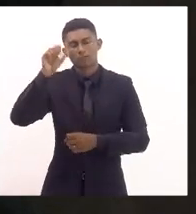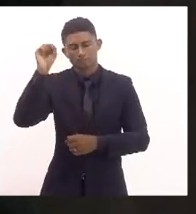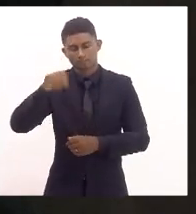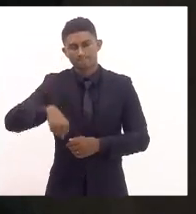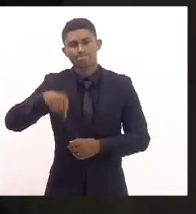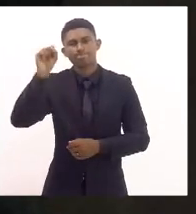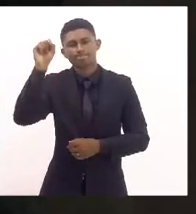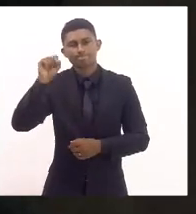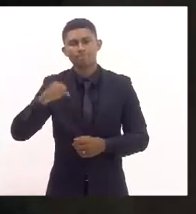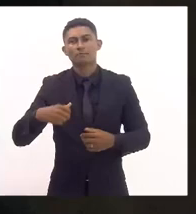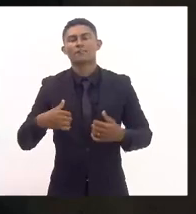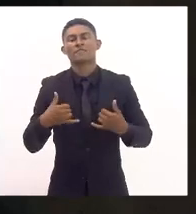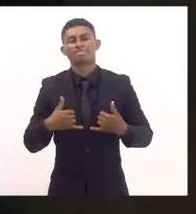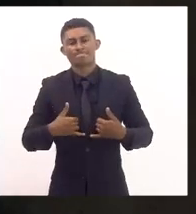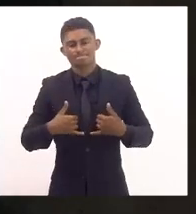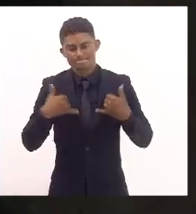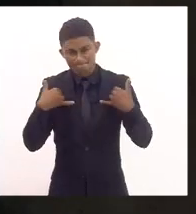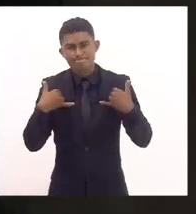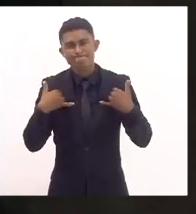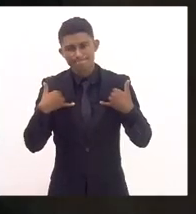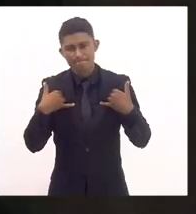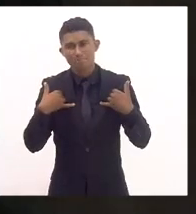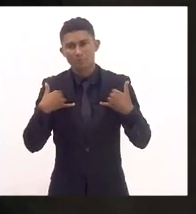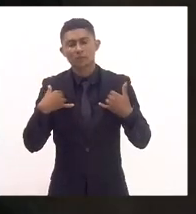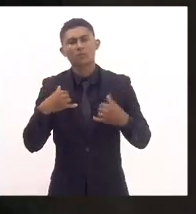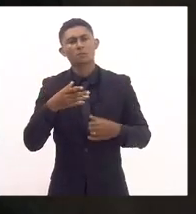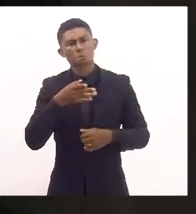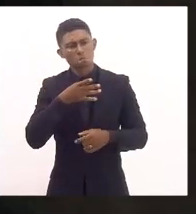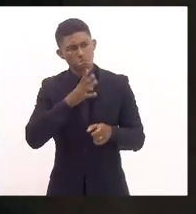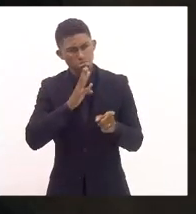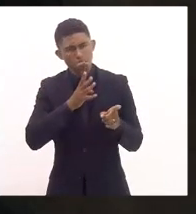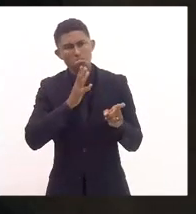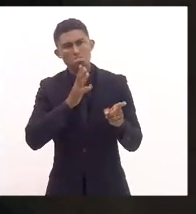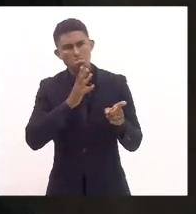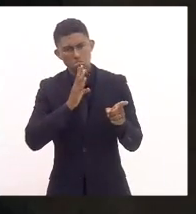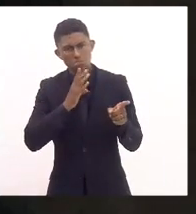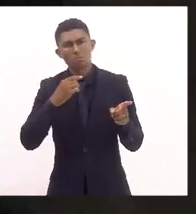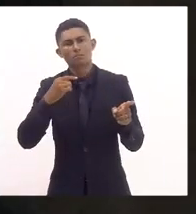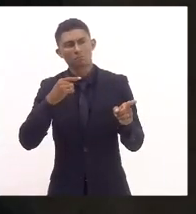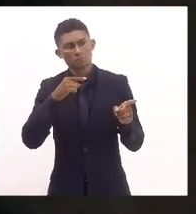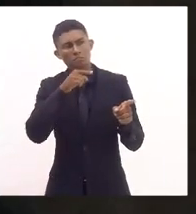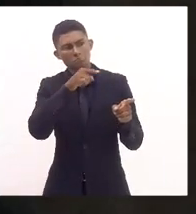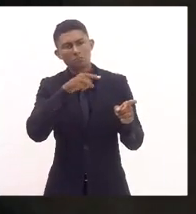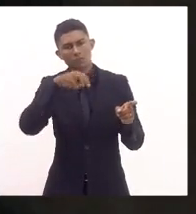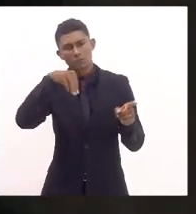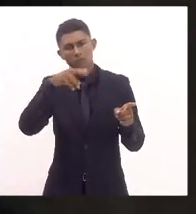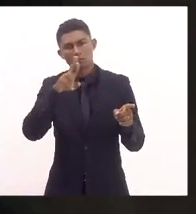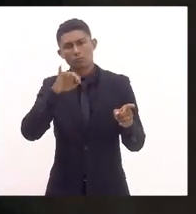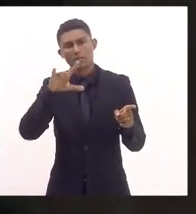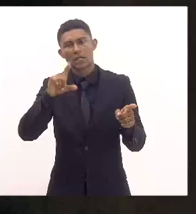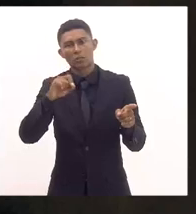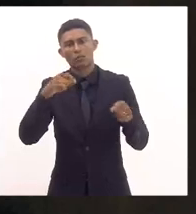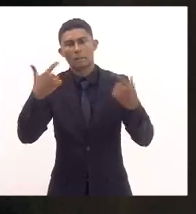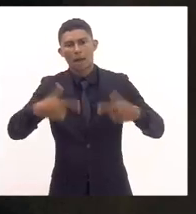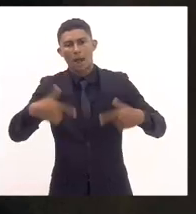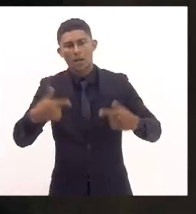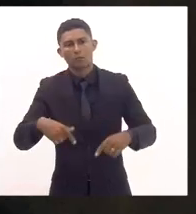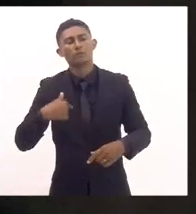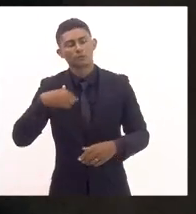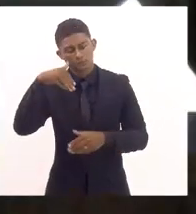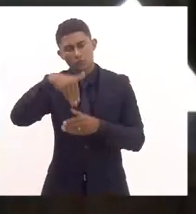favorável com muito orgulho que foi oportunidade de conhecer o trabalho do Murilo voto